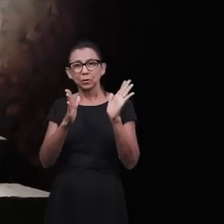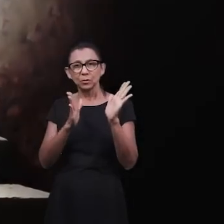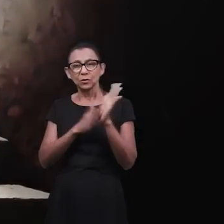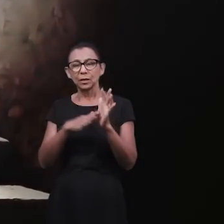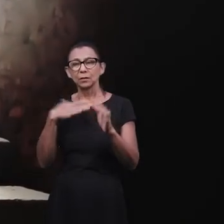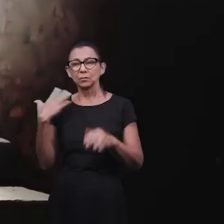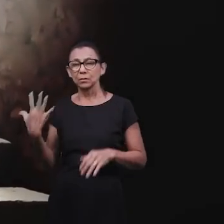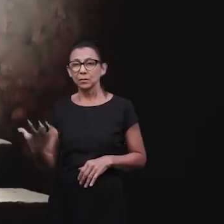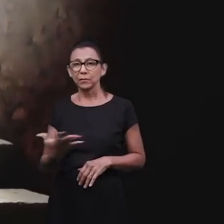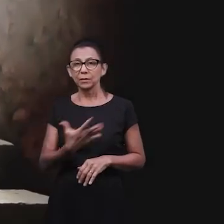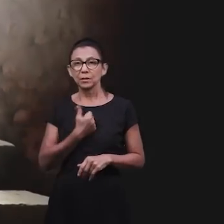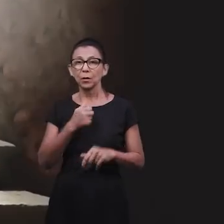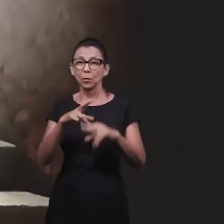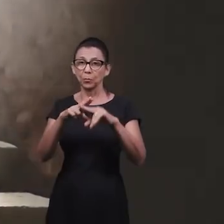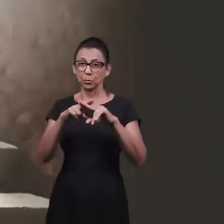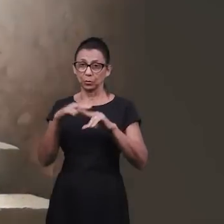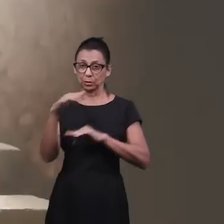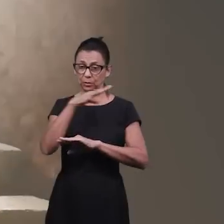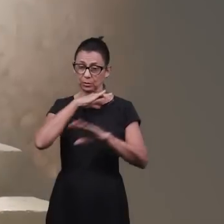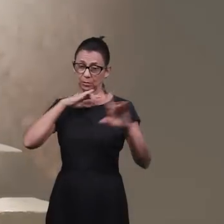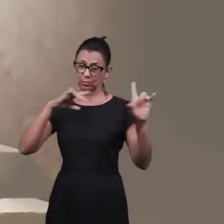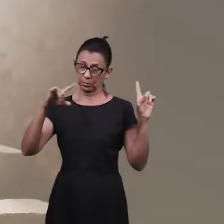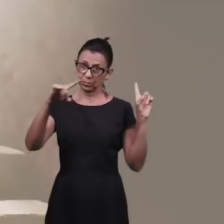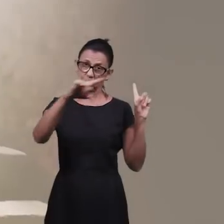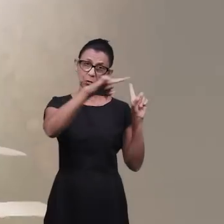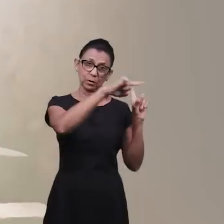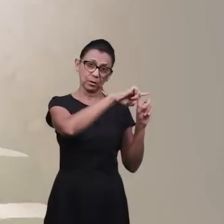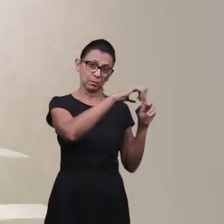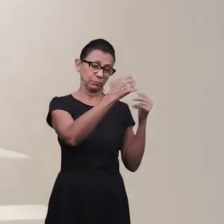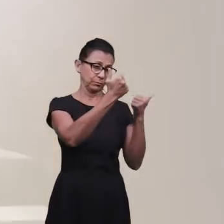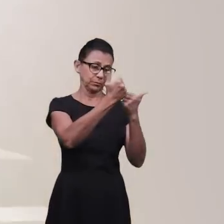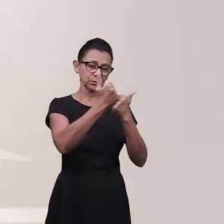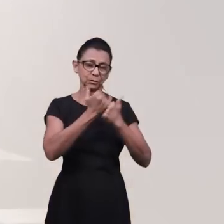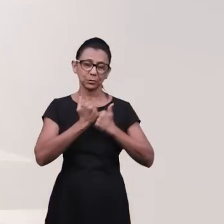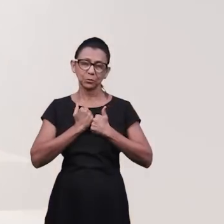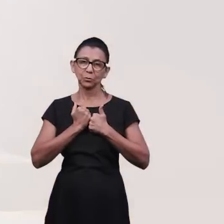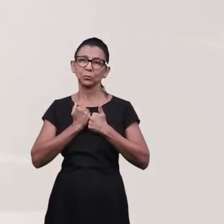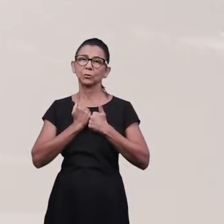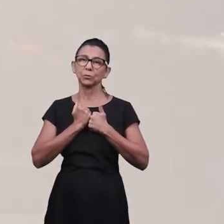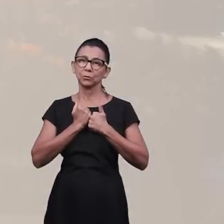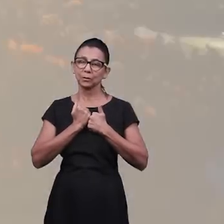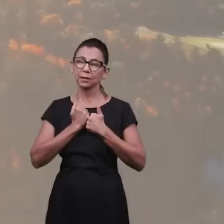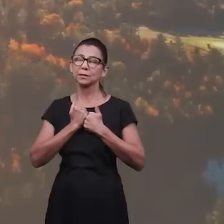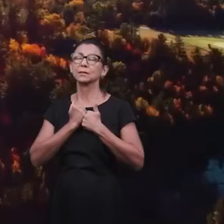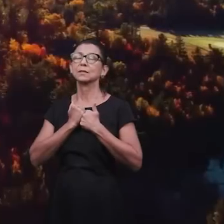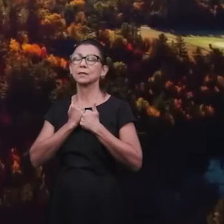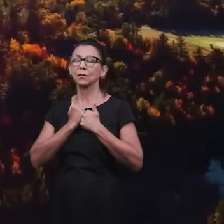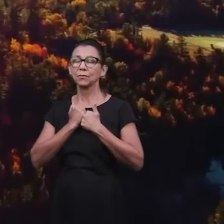Jesus.